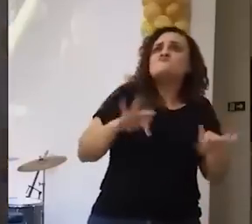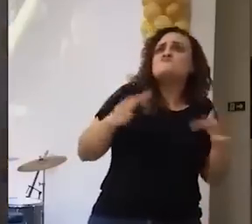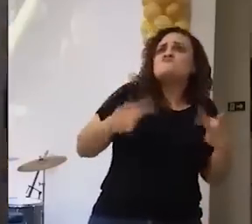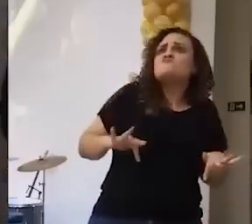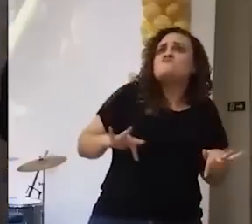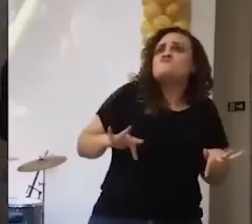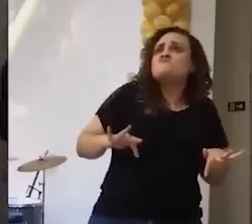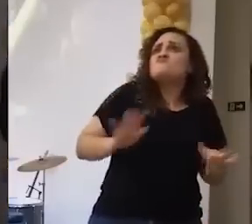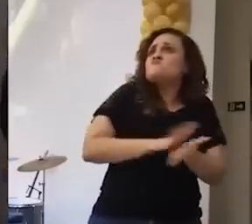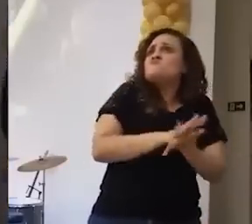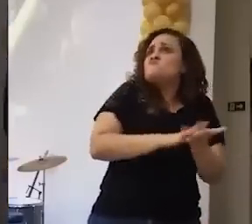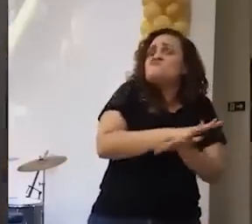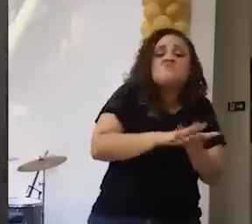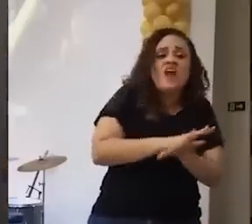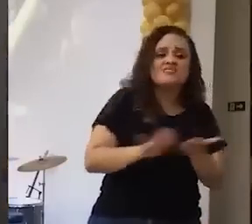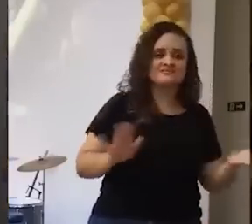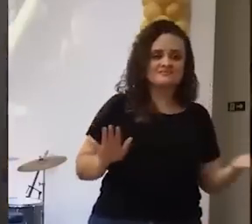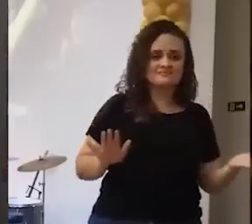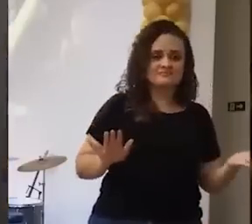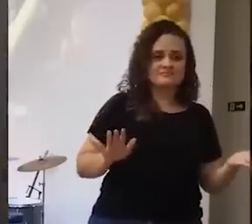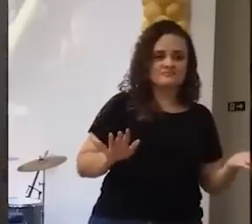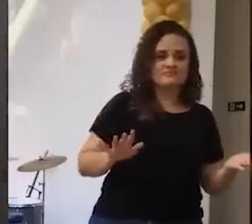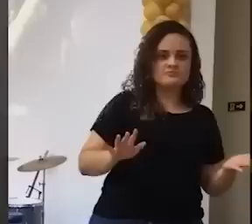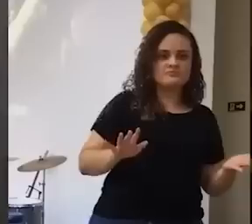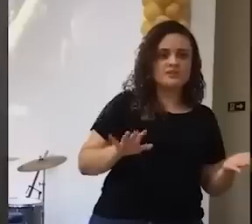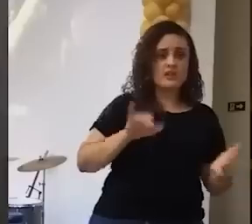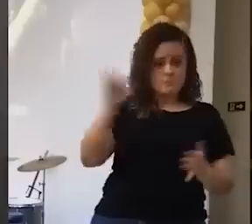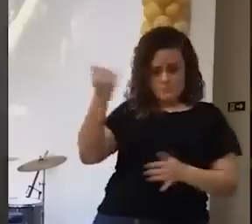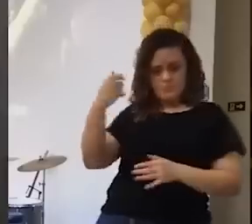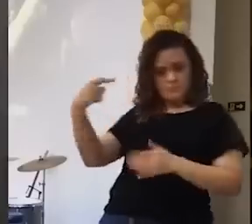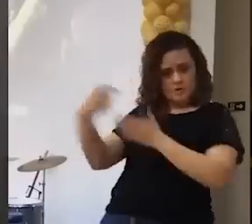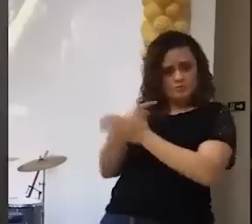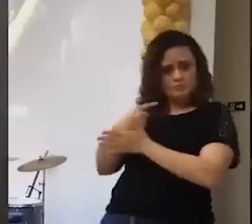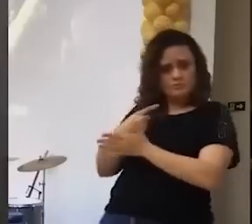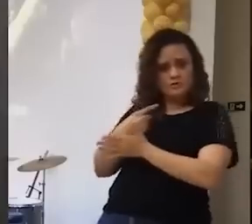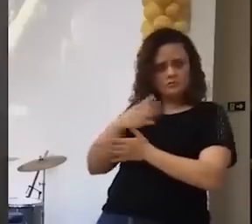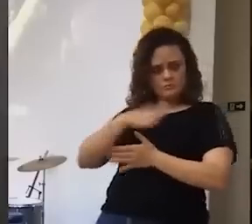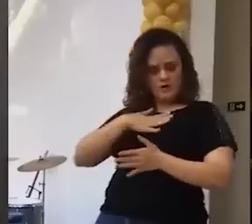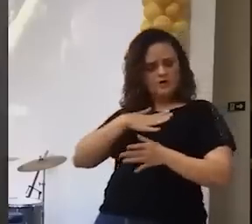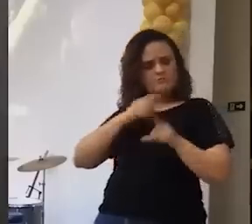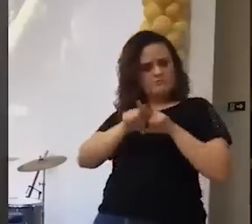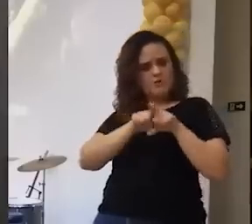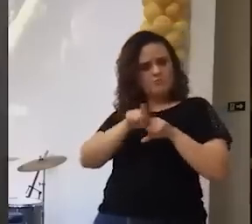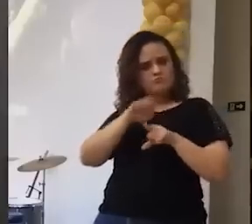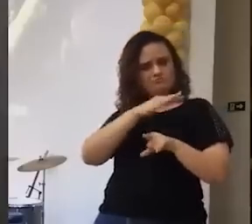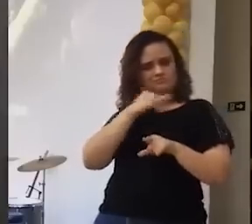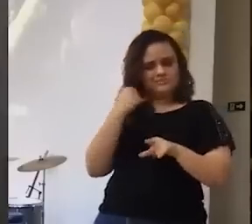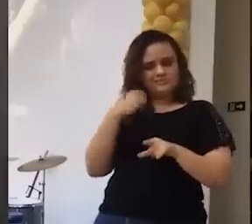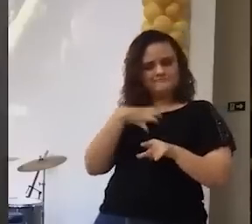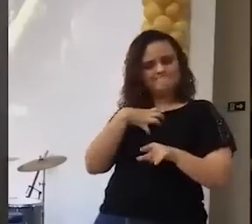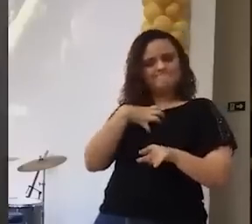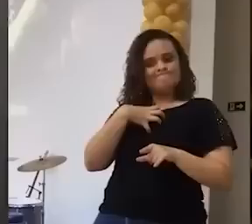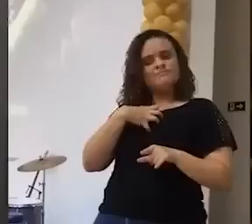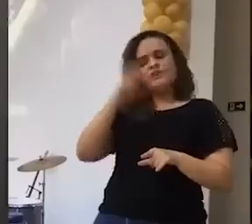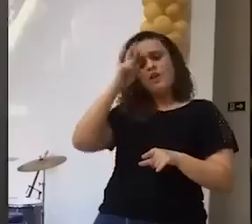Se você me pergunta se eu me lembro da morte do meu irmão, me lembro de vez em quando. Mas eu não cobro mais essa